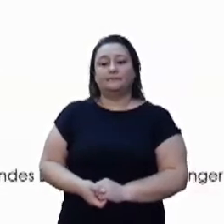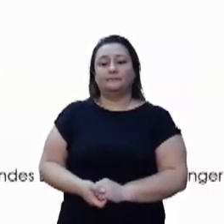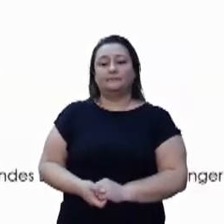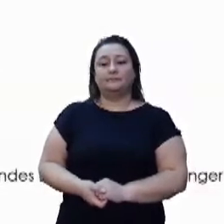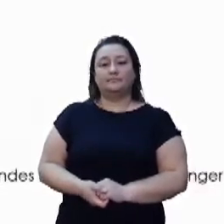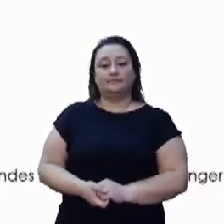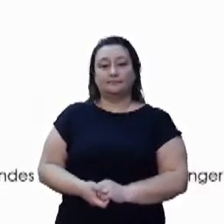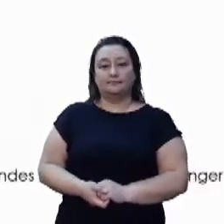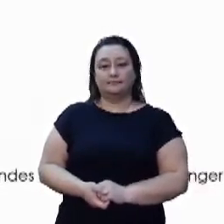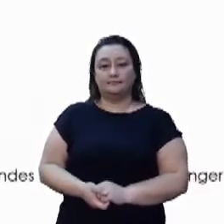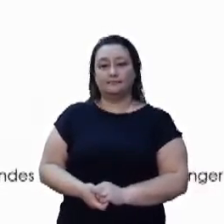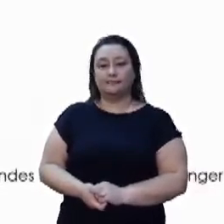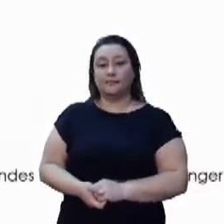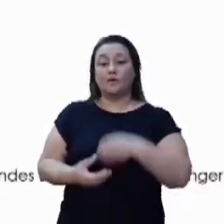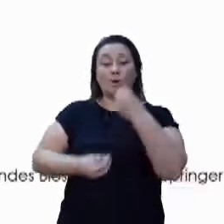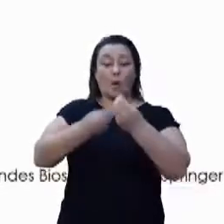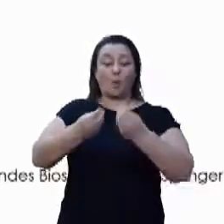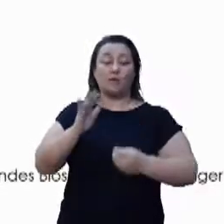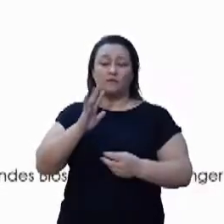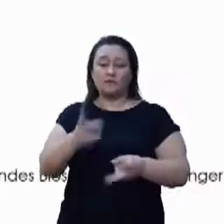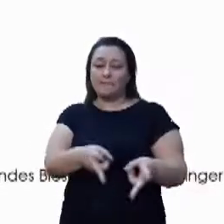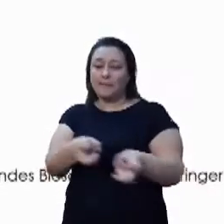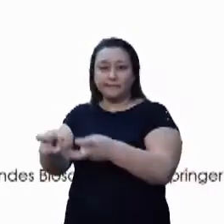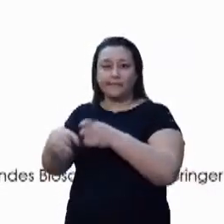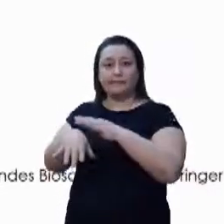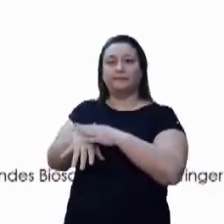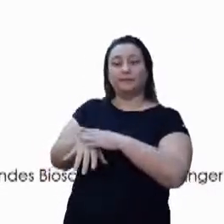Em relação às manifestações clínicas,